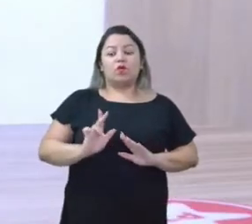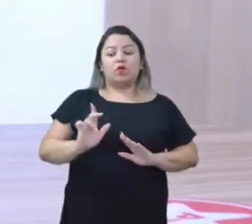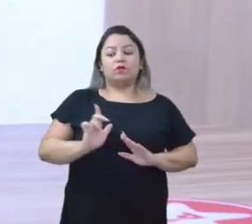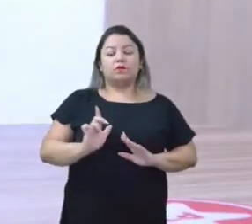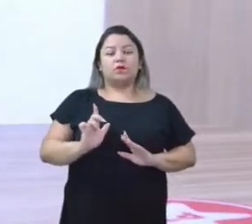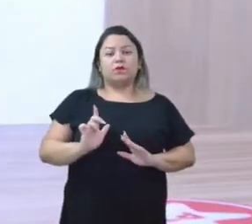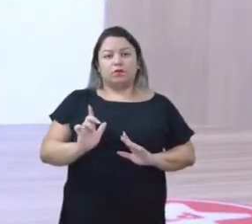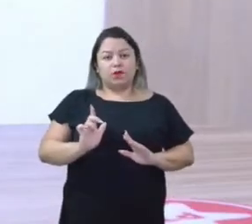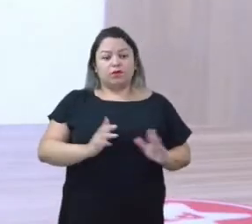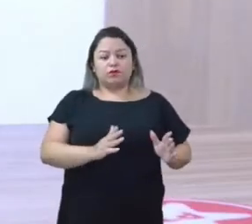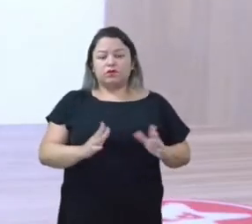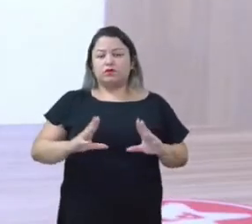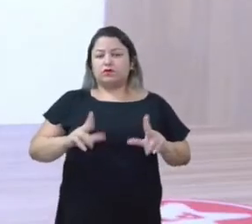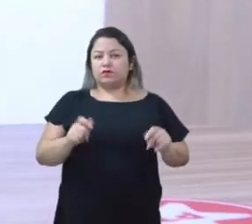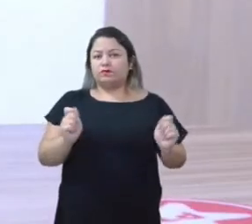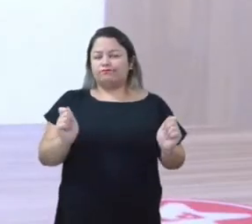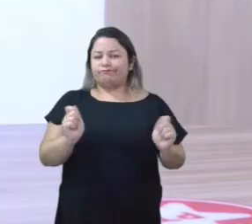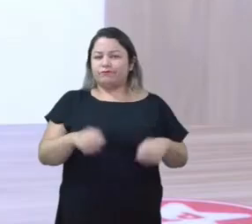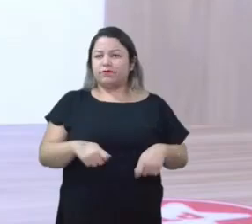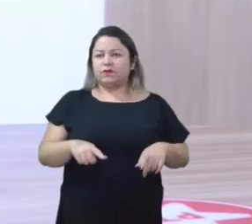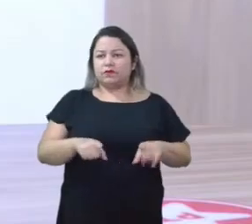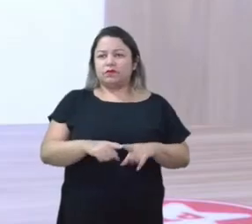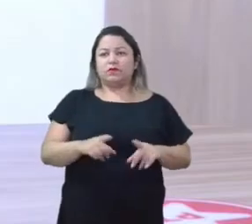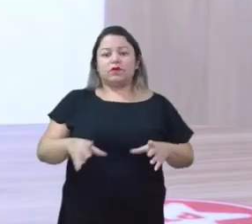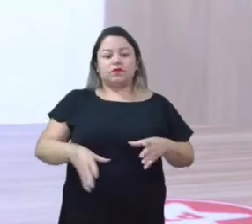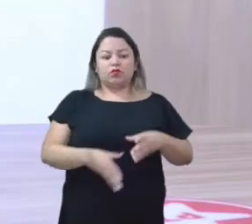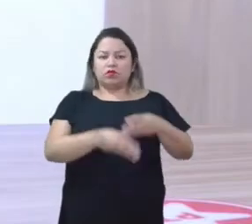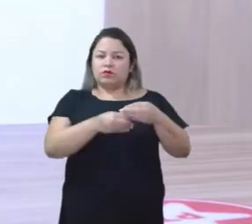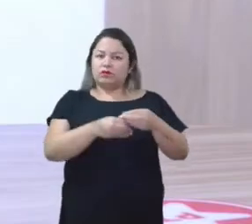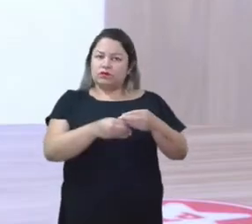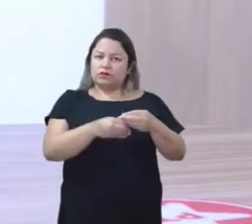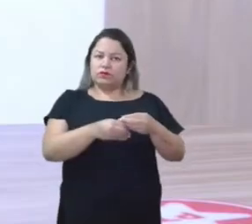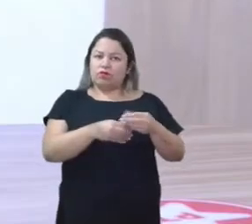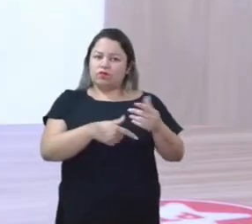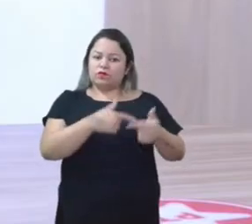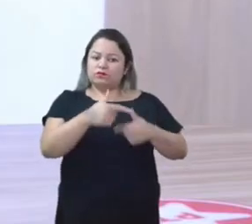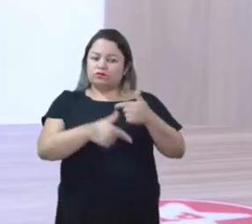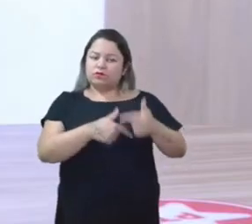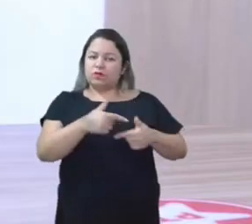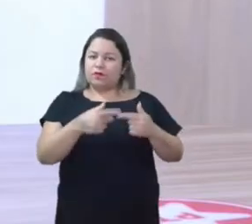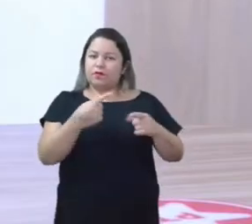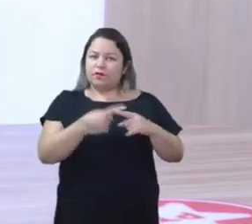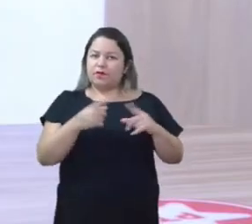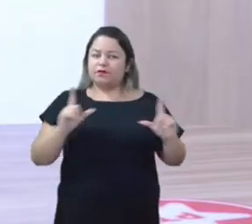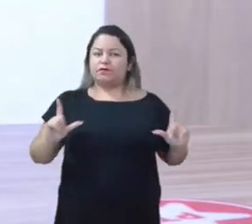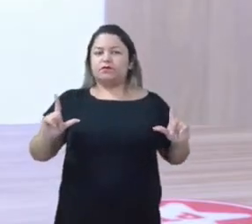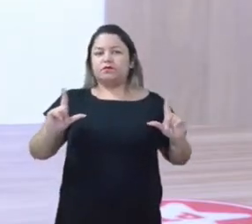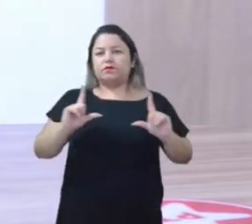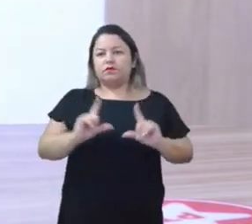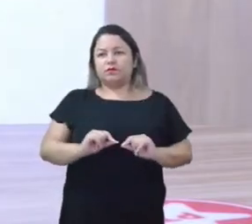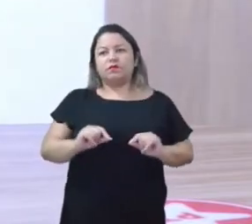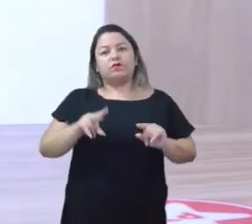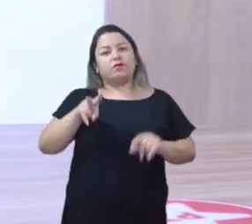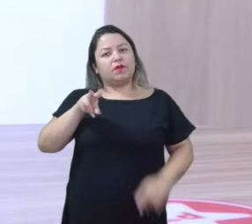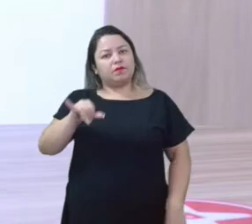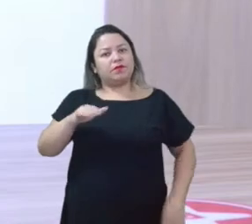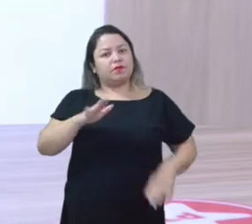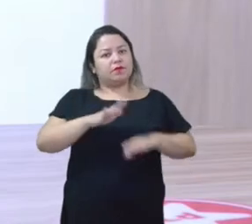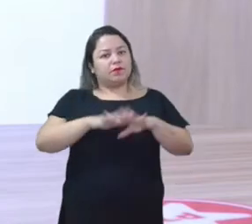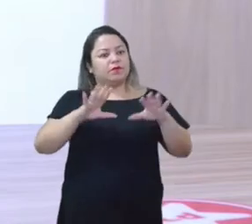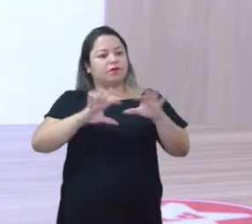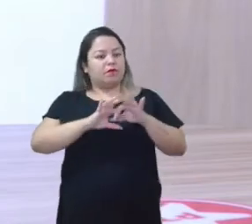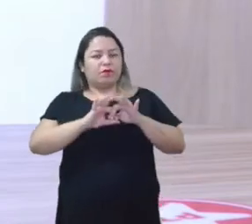Então, tudo isso precisa materializar em ganho dos trabalhadores. Até porque a redução também vai permitir mais ganho